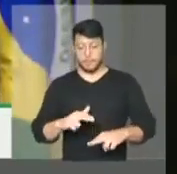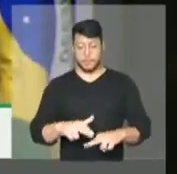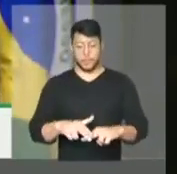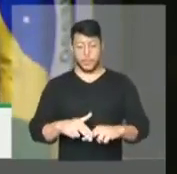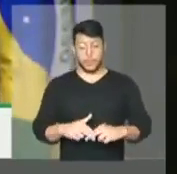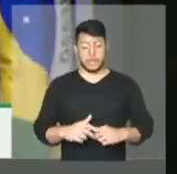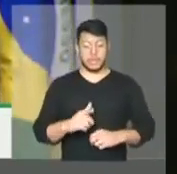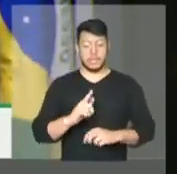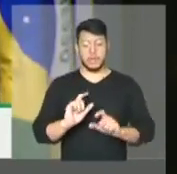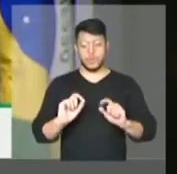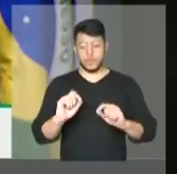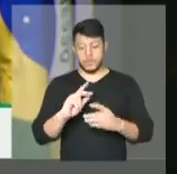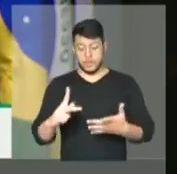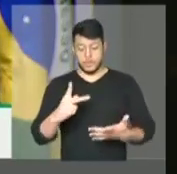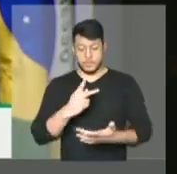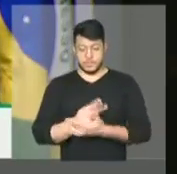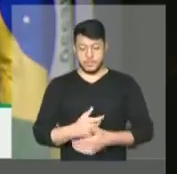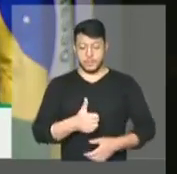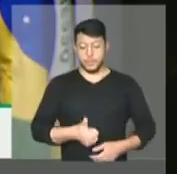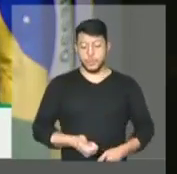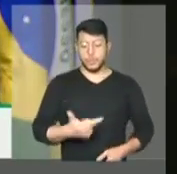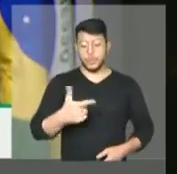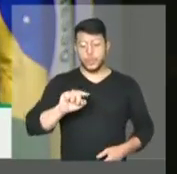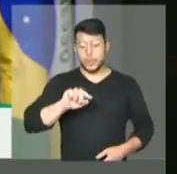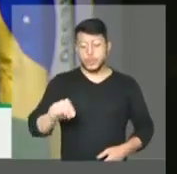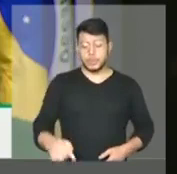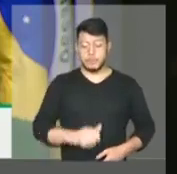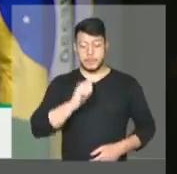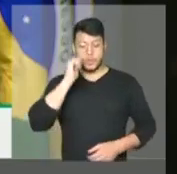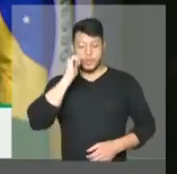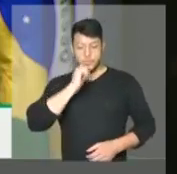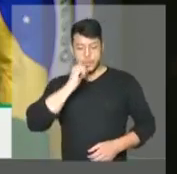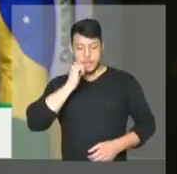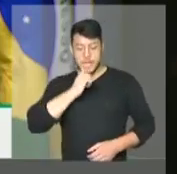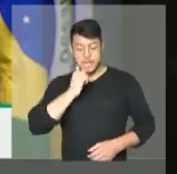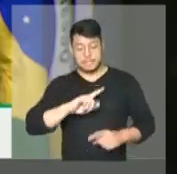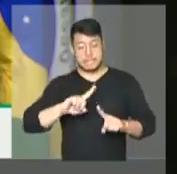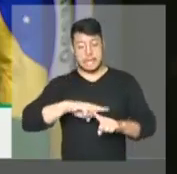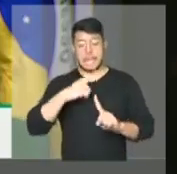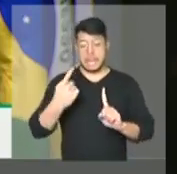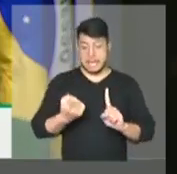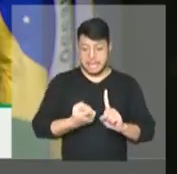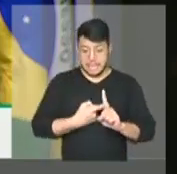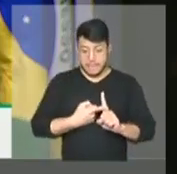de 3 mil crianças nasceram com má formação no cérebro.